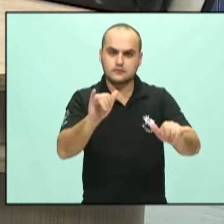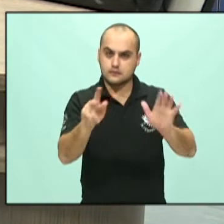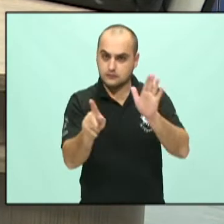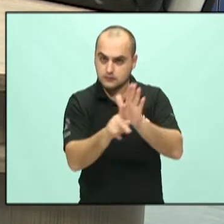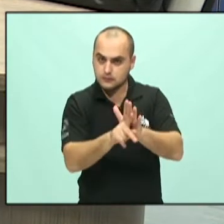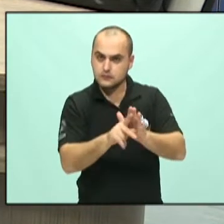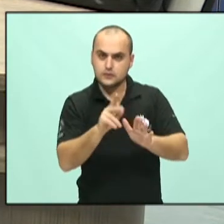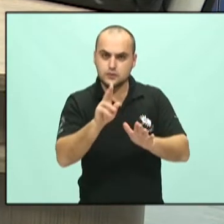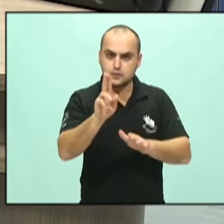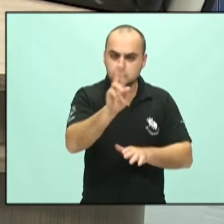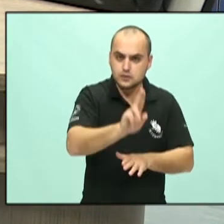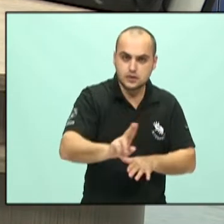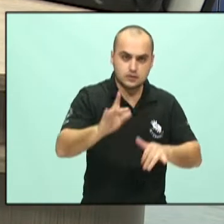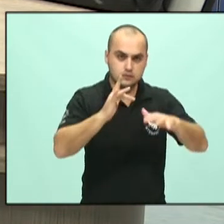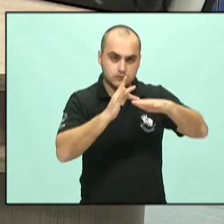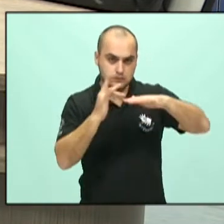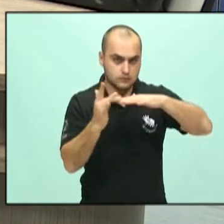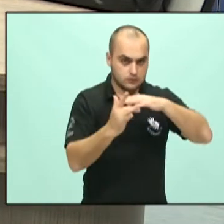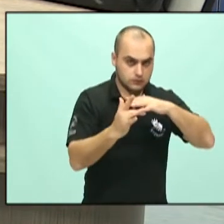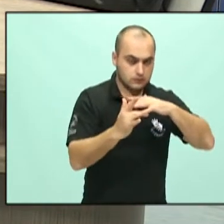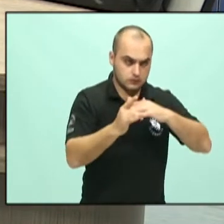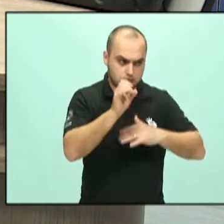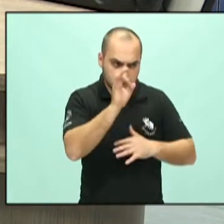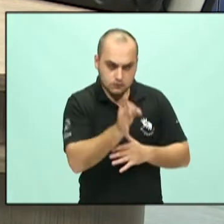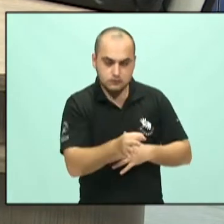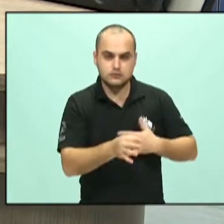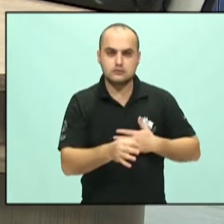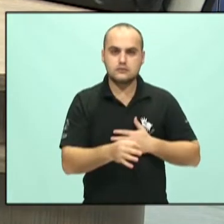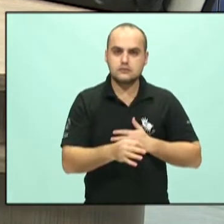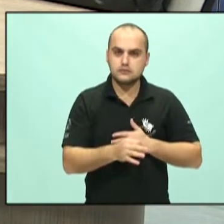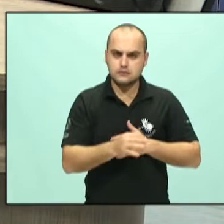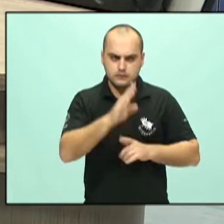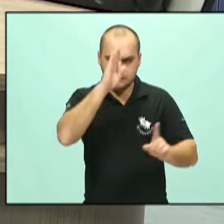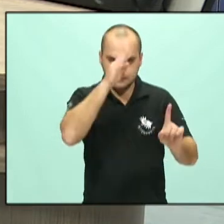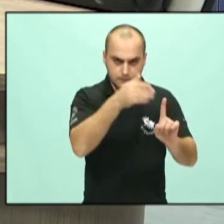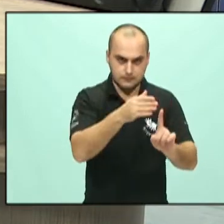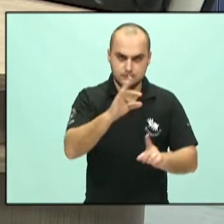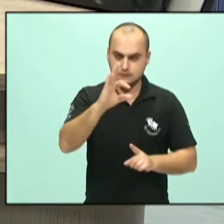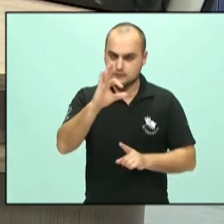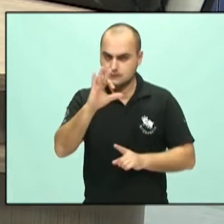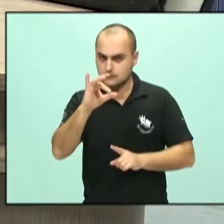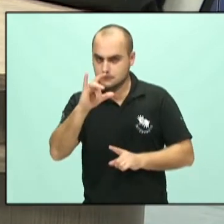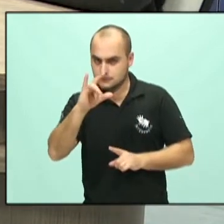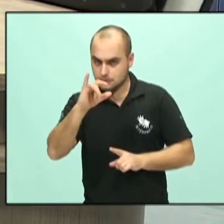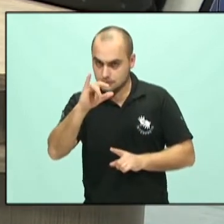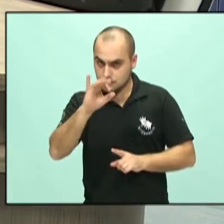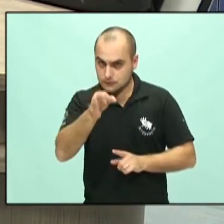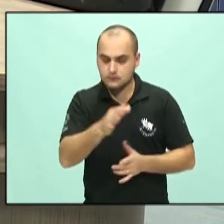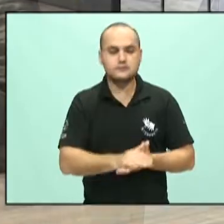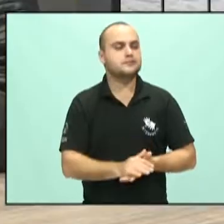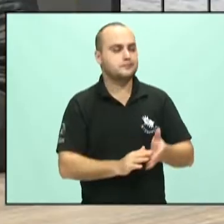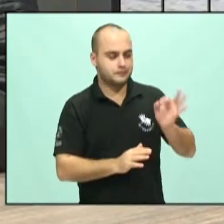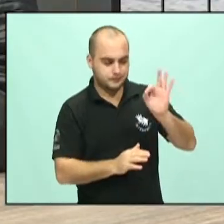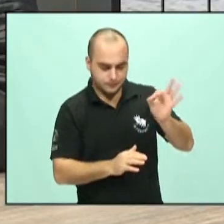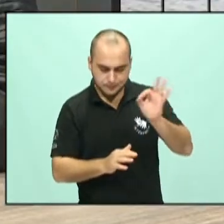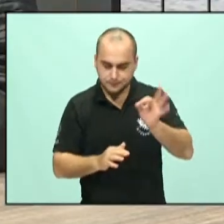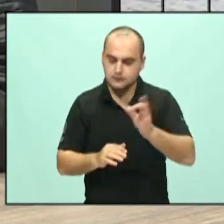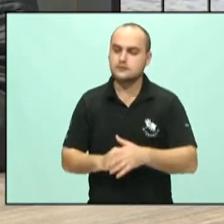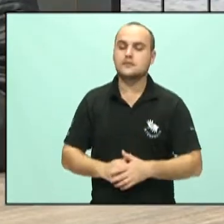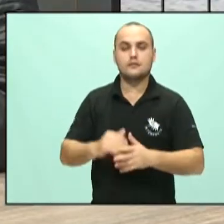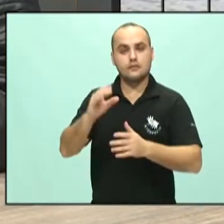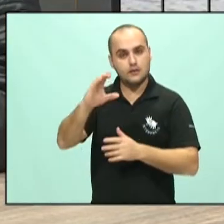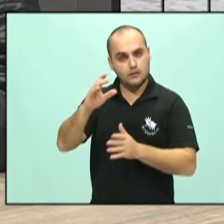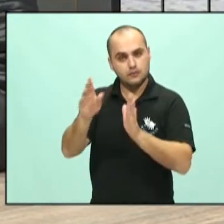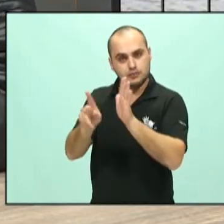redes sociais, as novas plataformas, principalmente o Instagram, isso? Isso, né? A gente está utilizando o Instagram para todo o compartilhamento e toda a